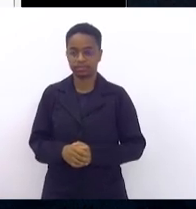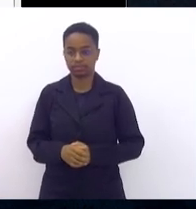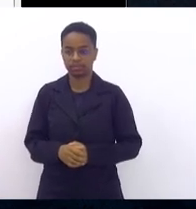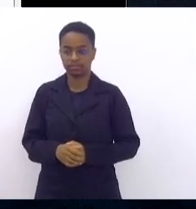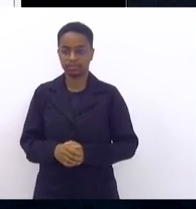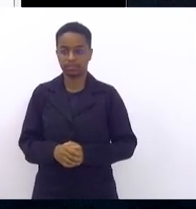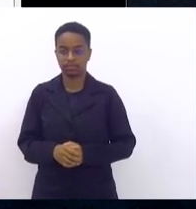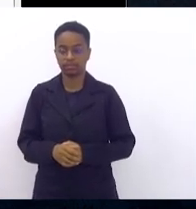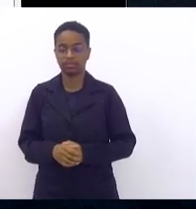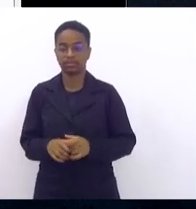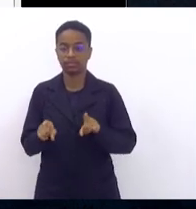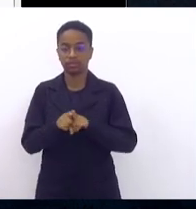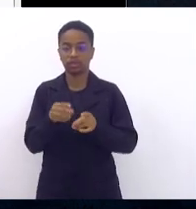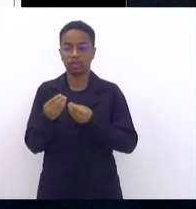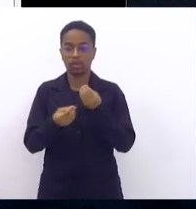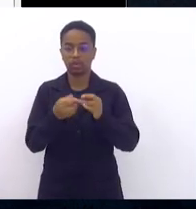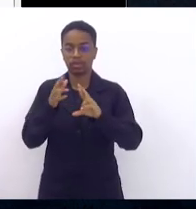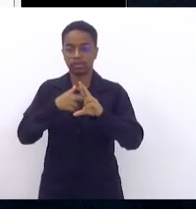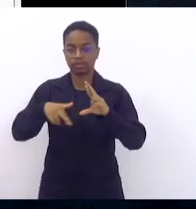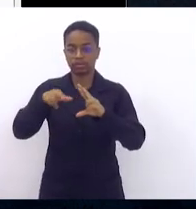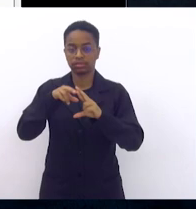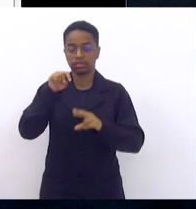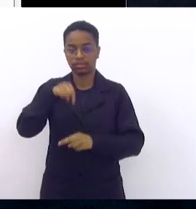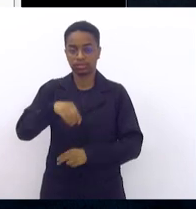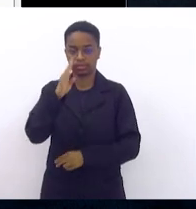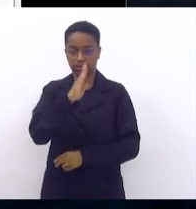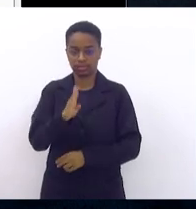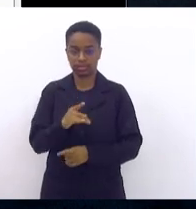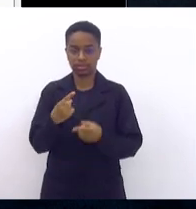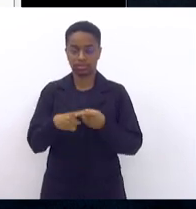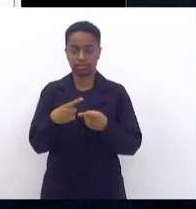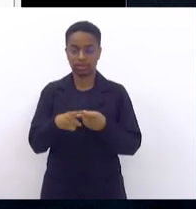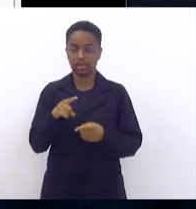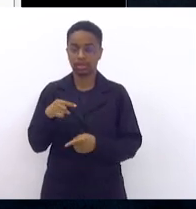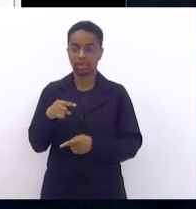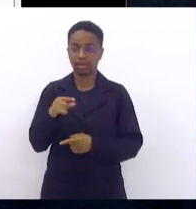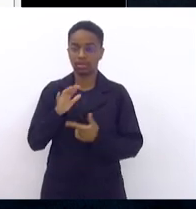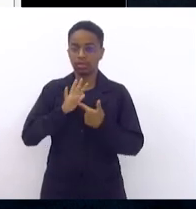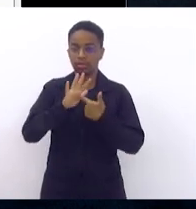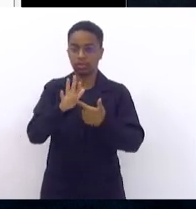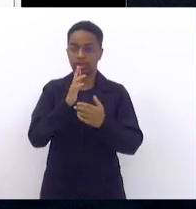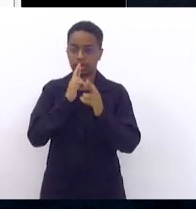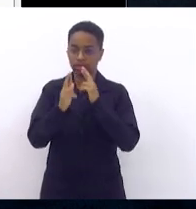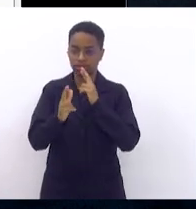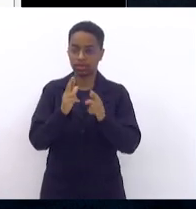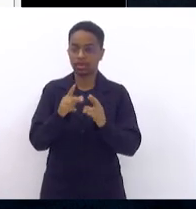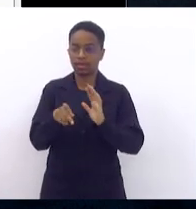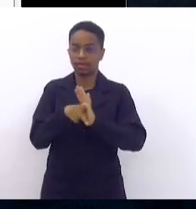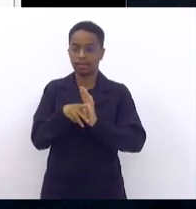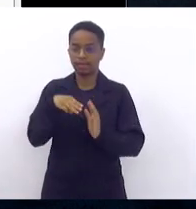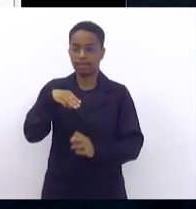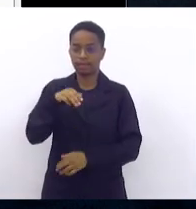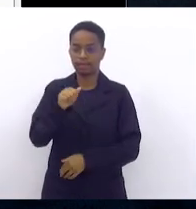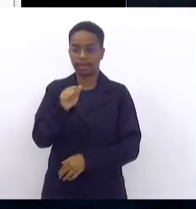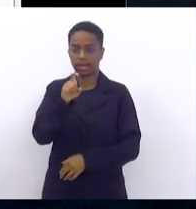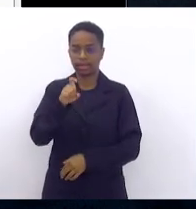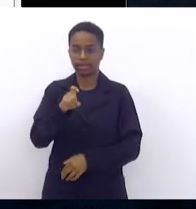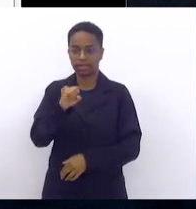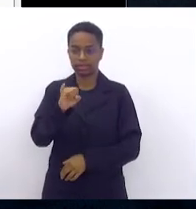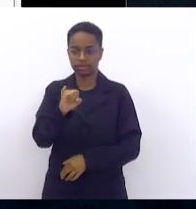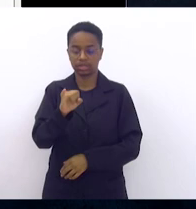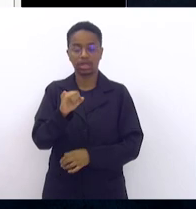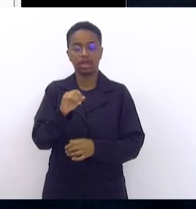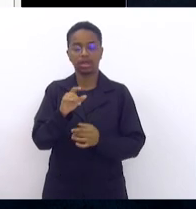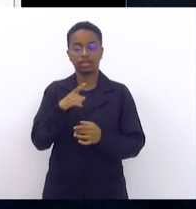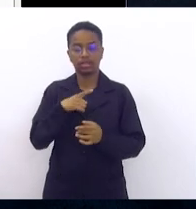o índice de reciclagem do país né a gente tá falando saiu agora esse resultado da Maxim ela faz esse acompanhamento